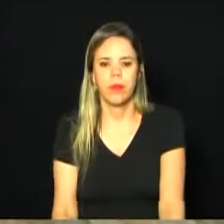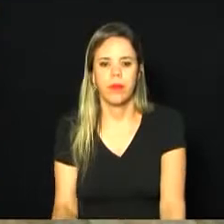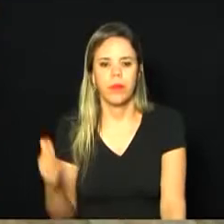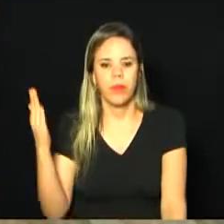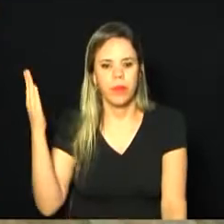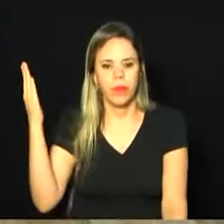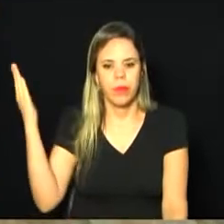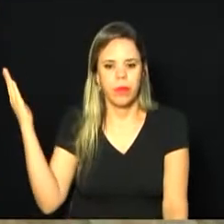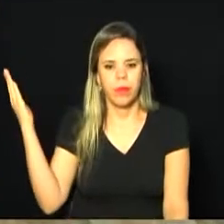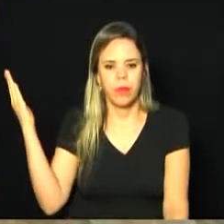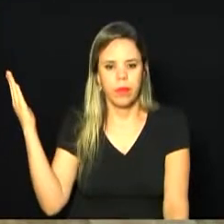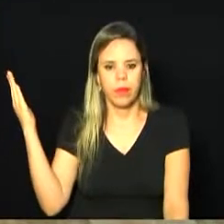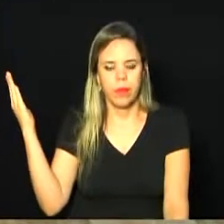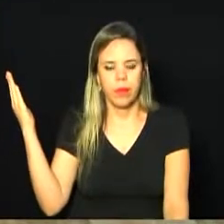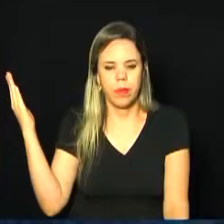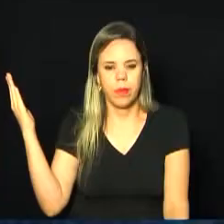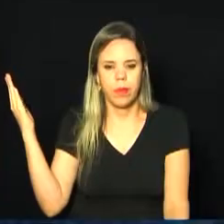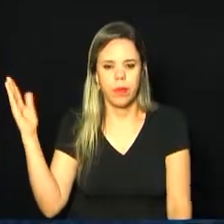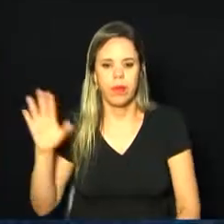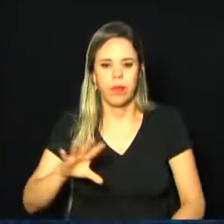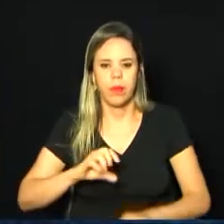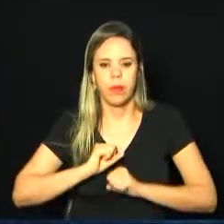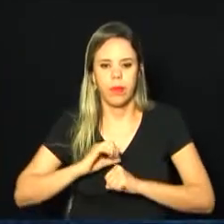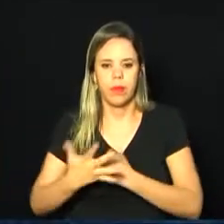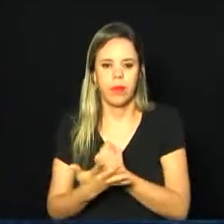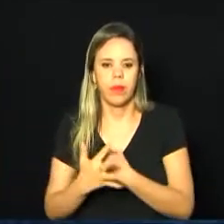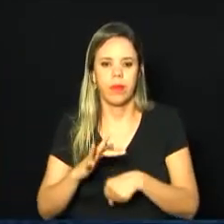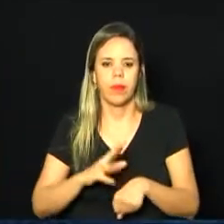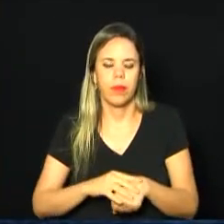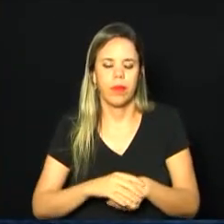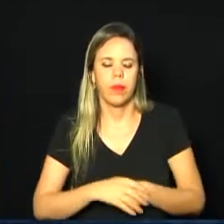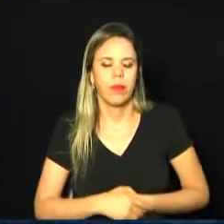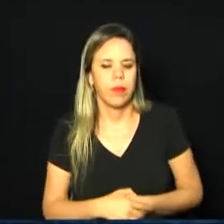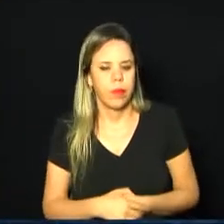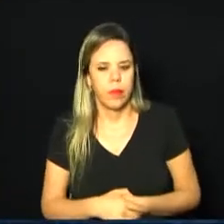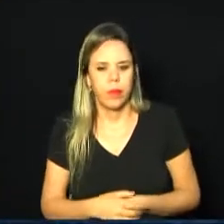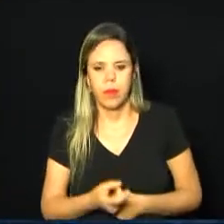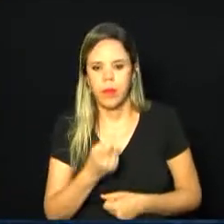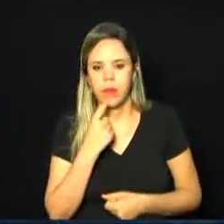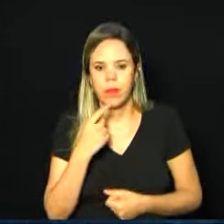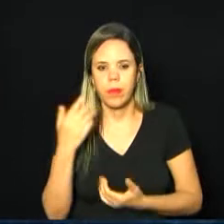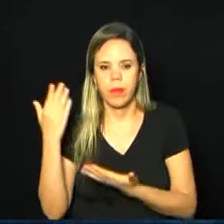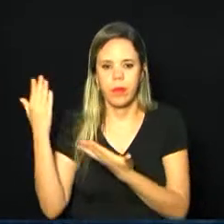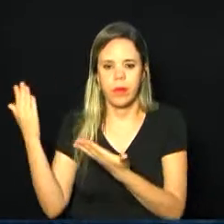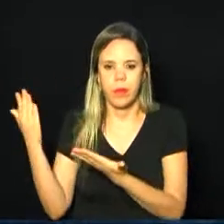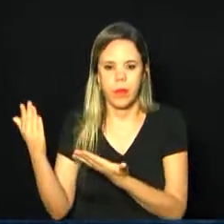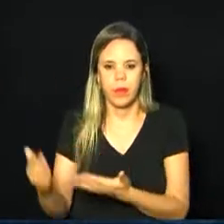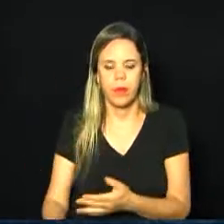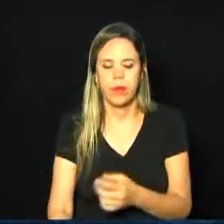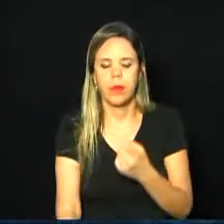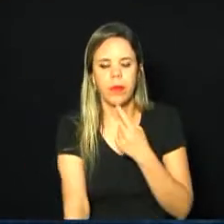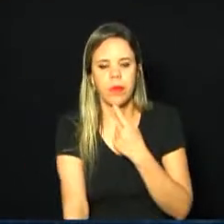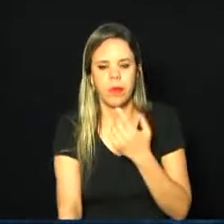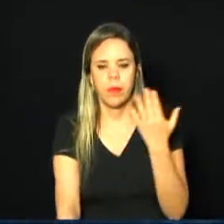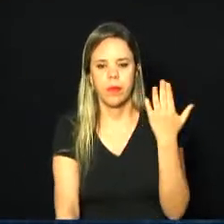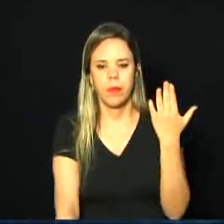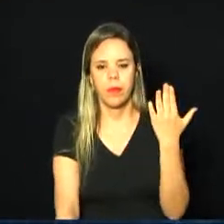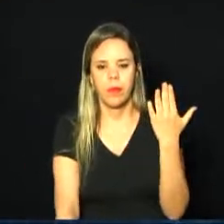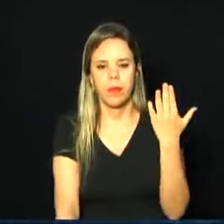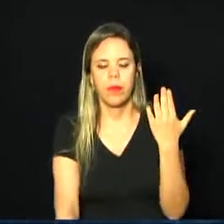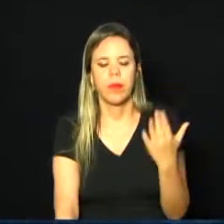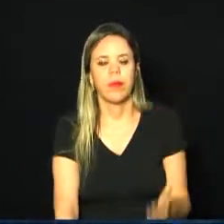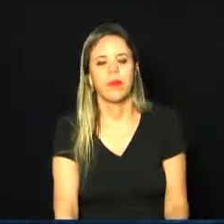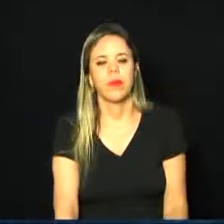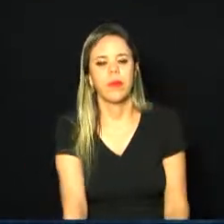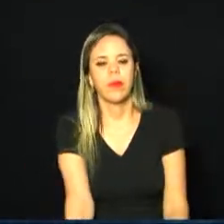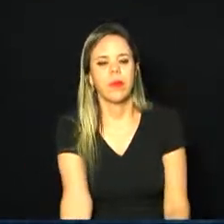389 1681 casos confirmados e Campinas até esta quinta-feira somava